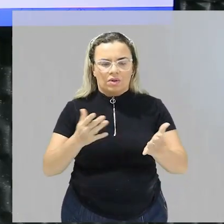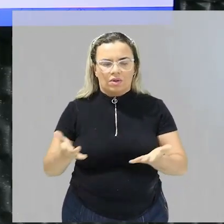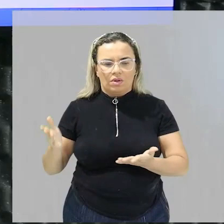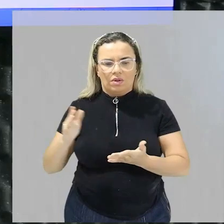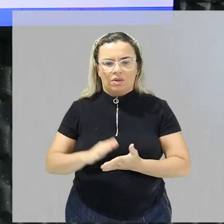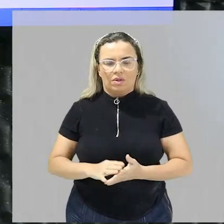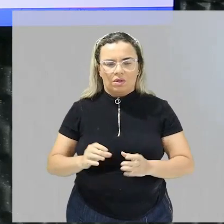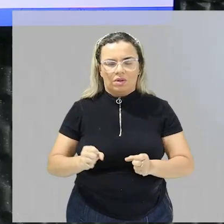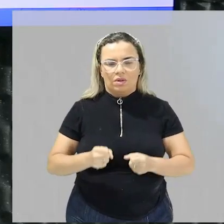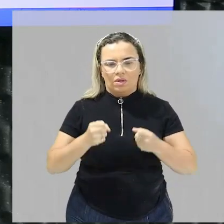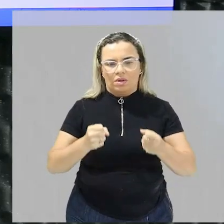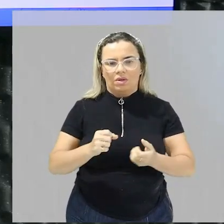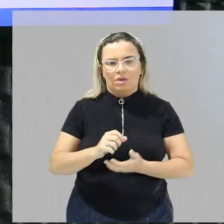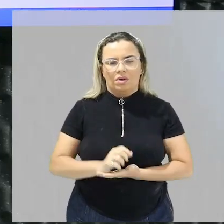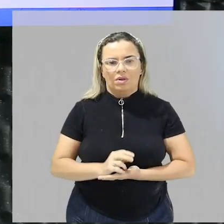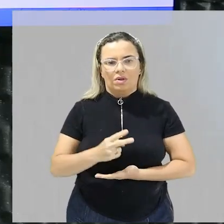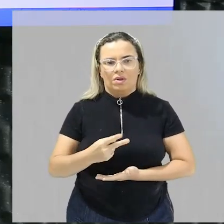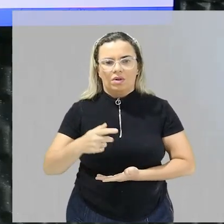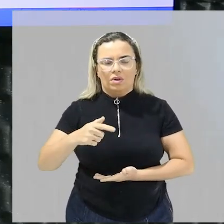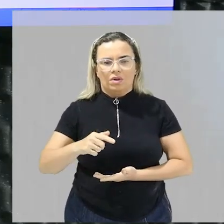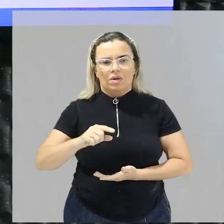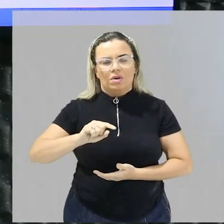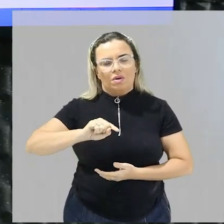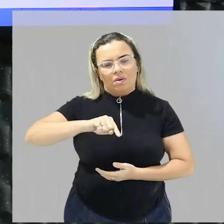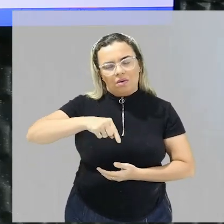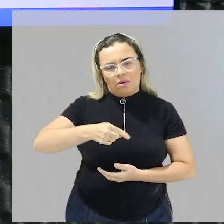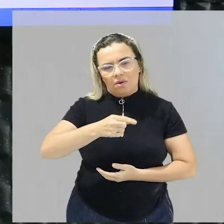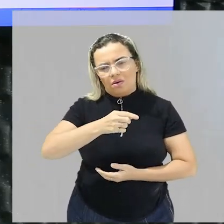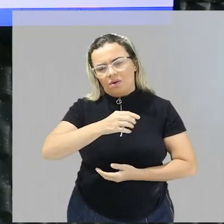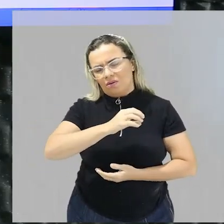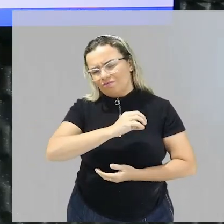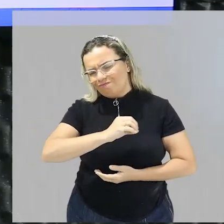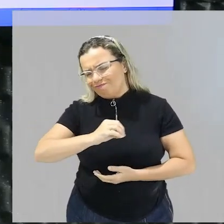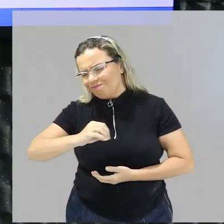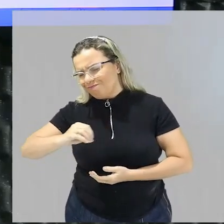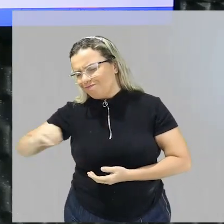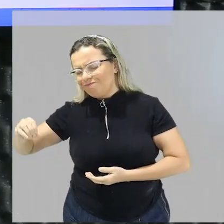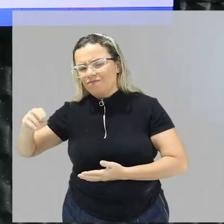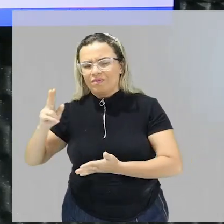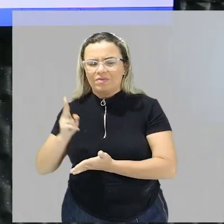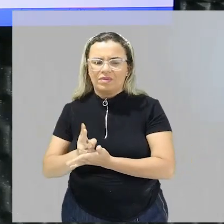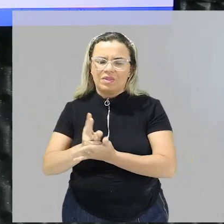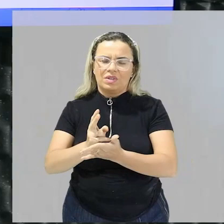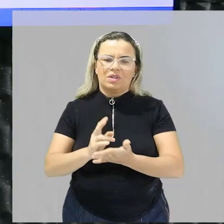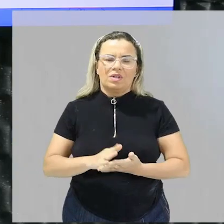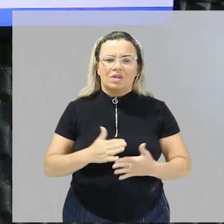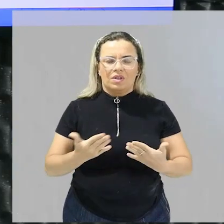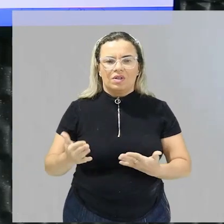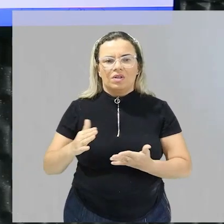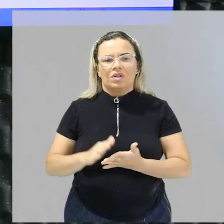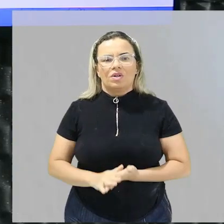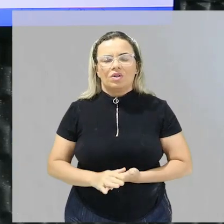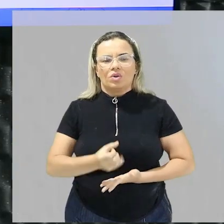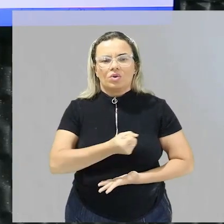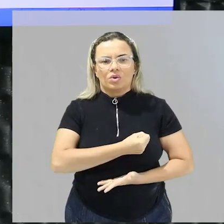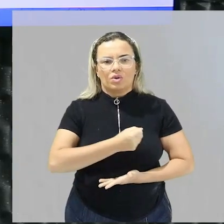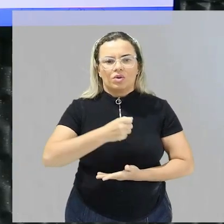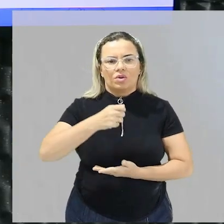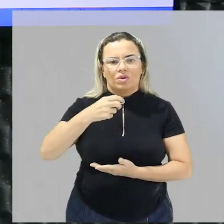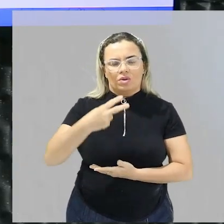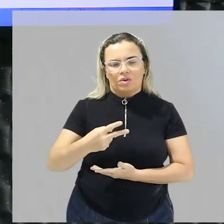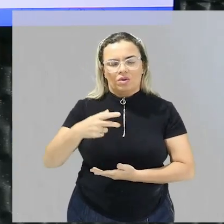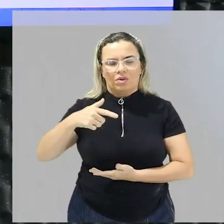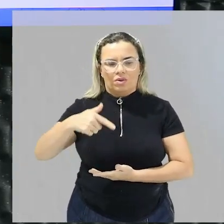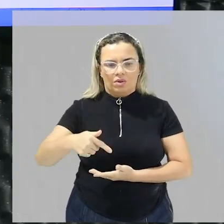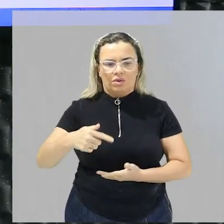poderia, após ele, colocar uma vírgula e colocar infinitos zeros. Continuaria sendo o número 27, tá bom? Então,